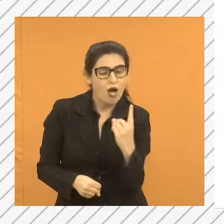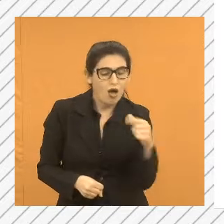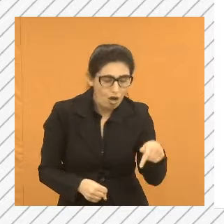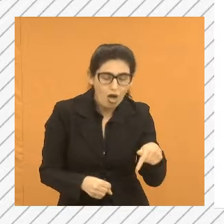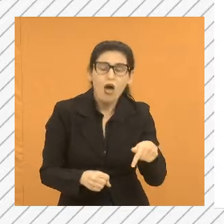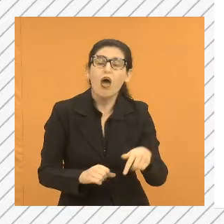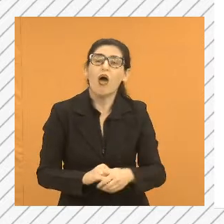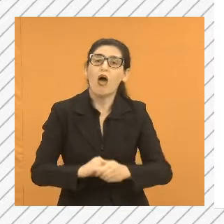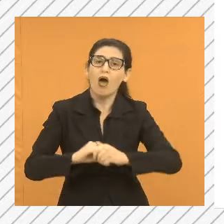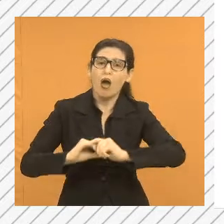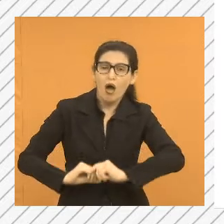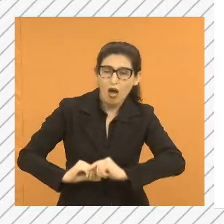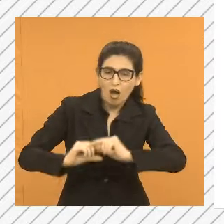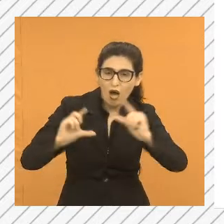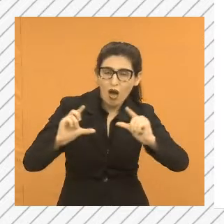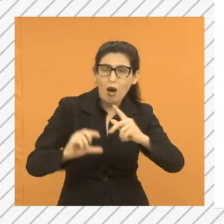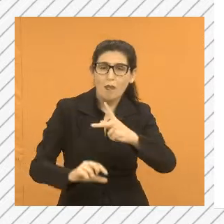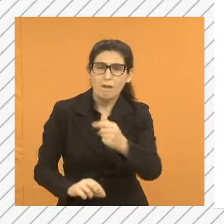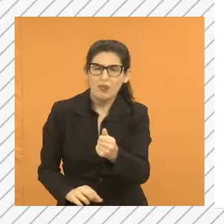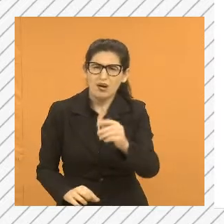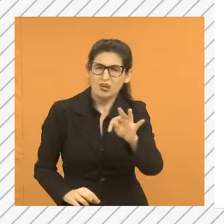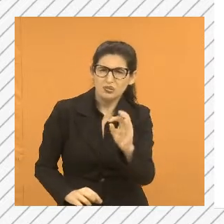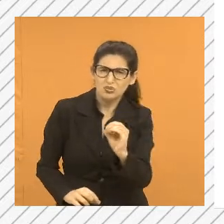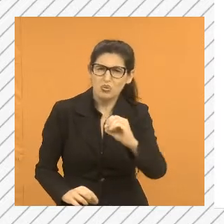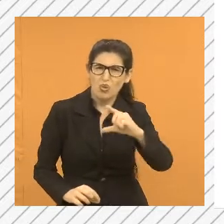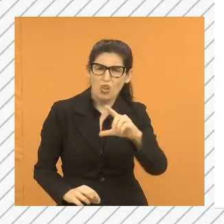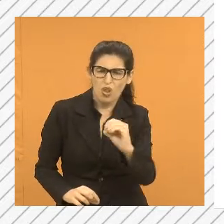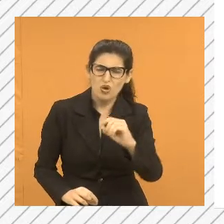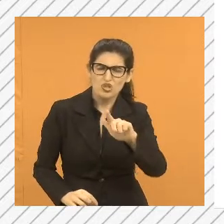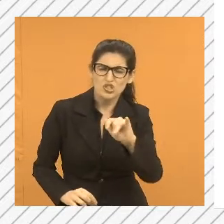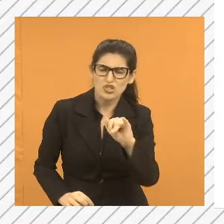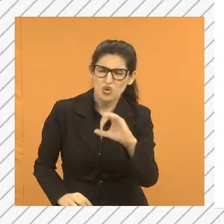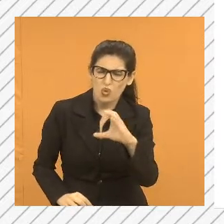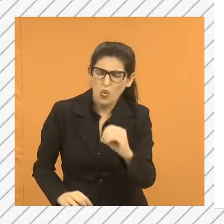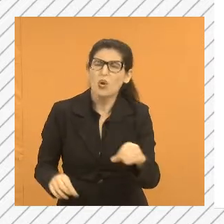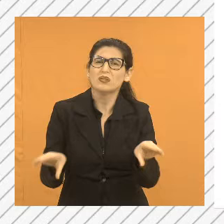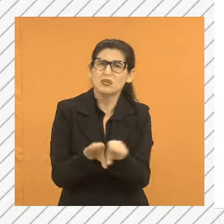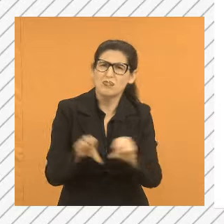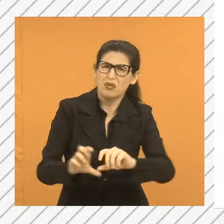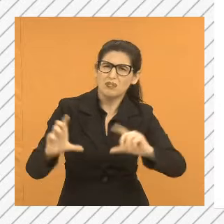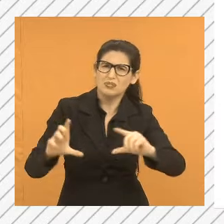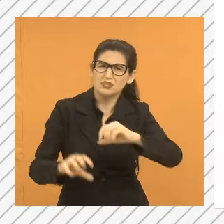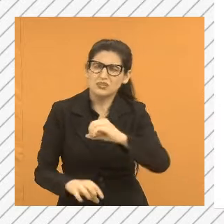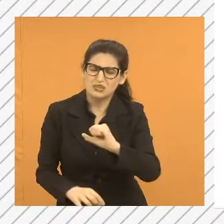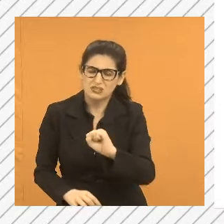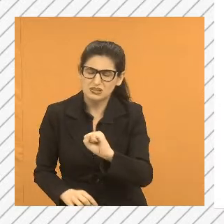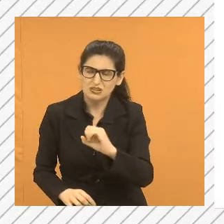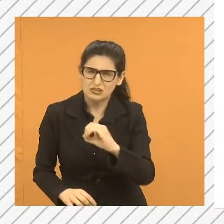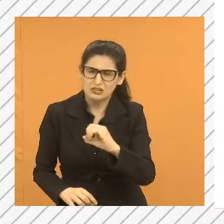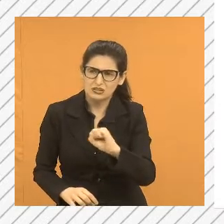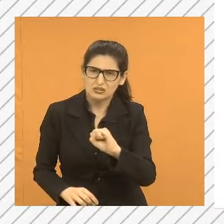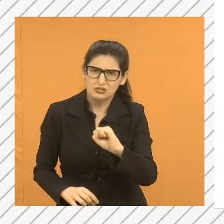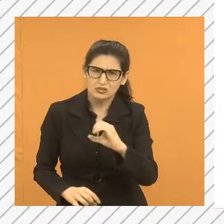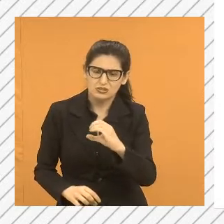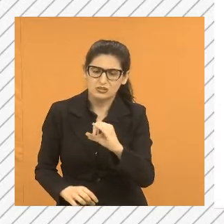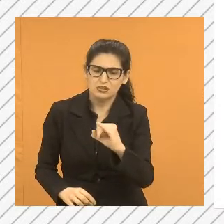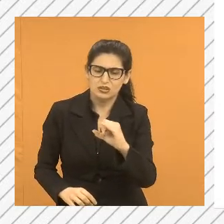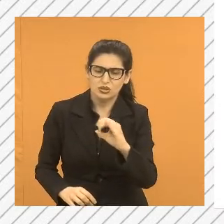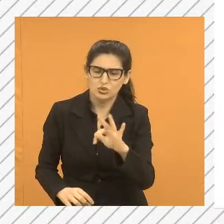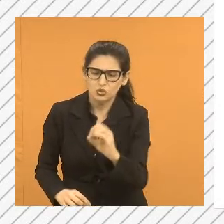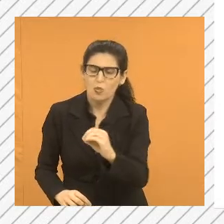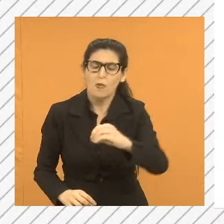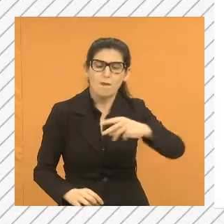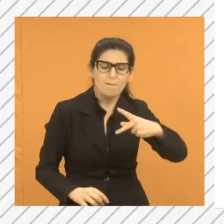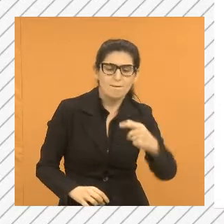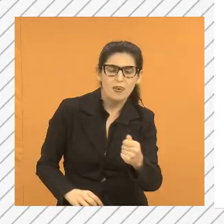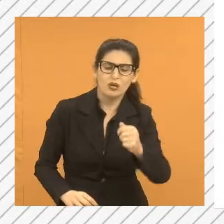dos anatomopatológicos e uma redução dos citopatológicos, que acreditamos compensar na